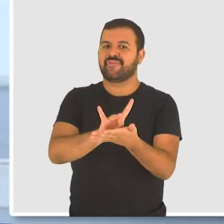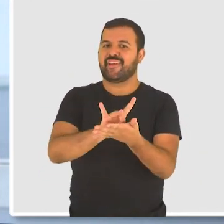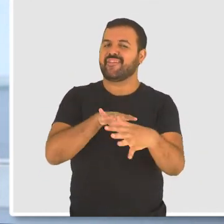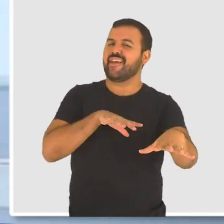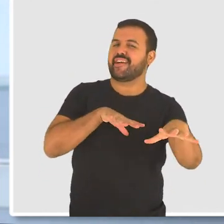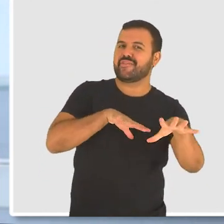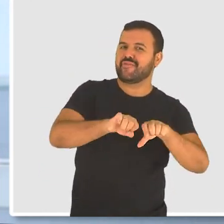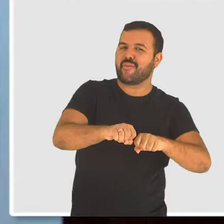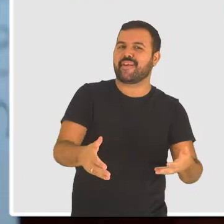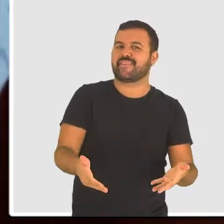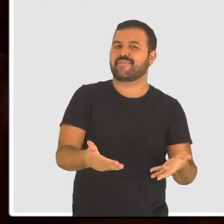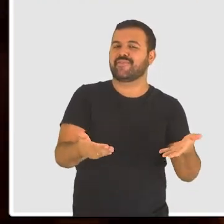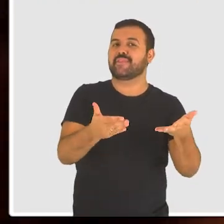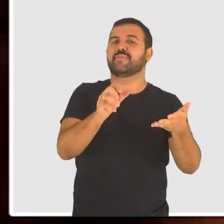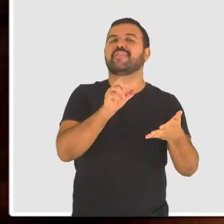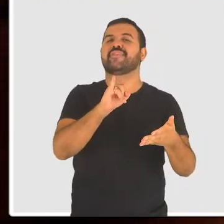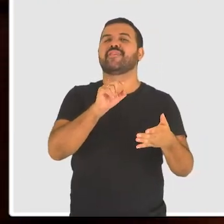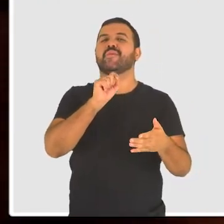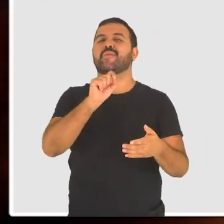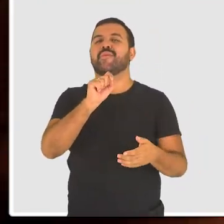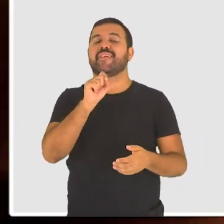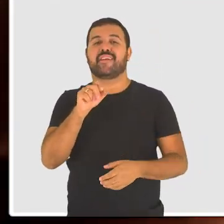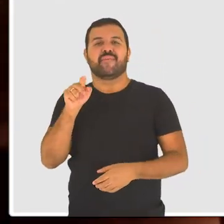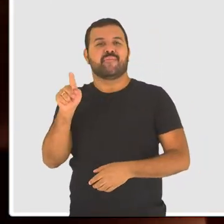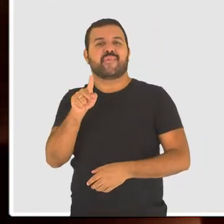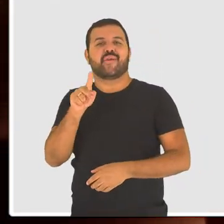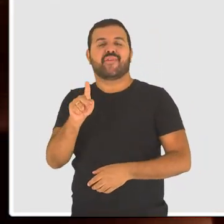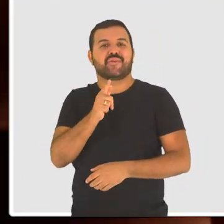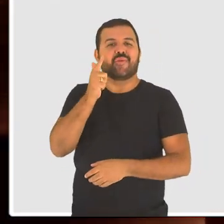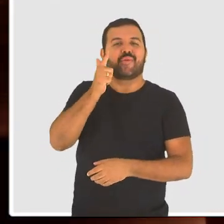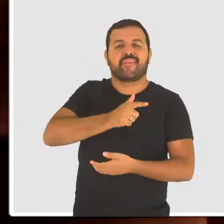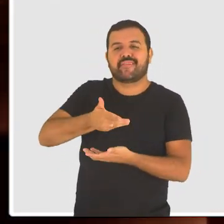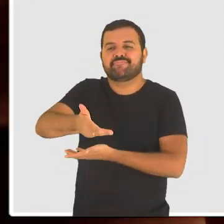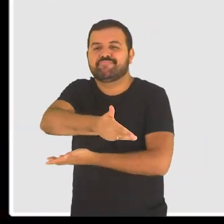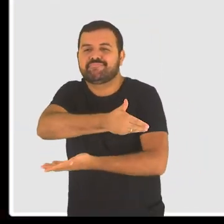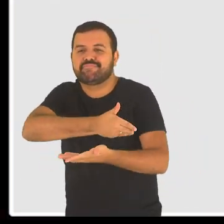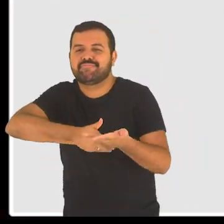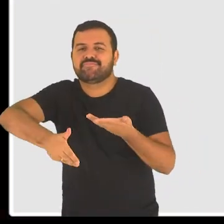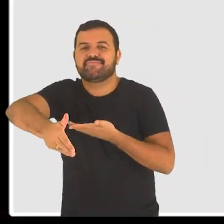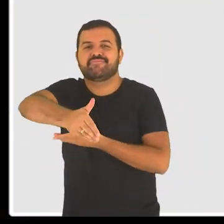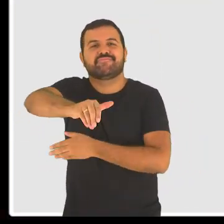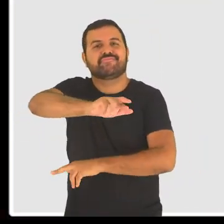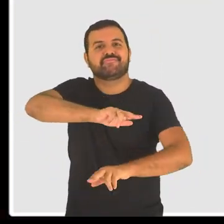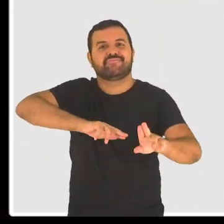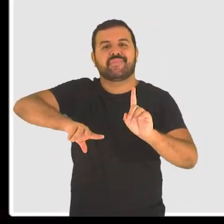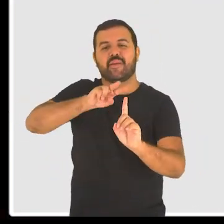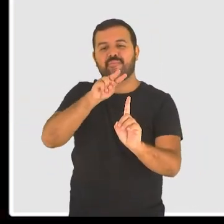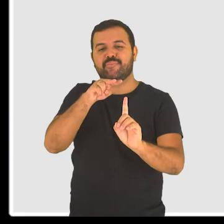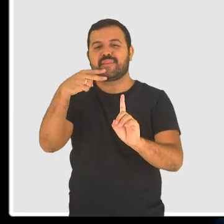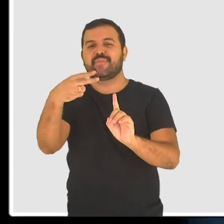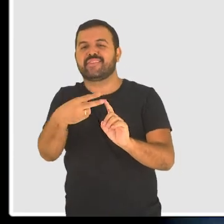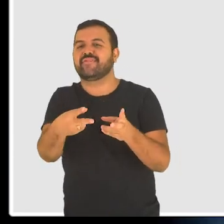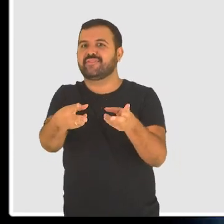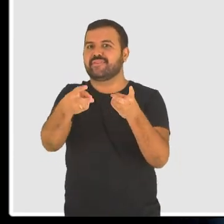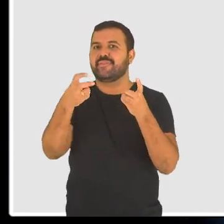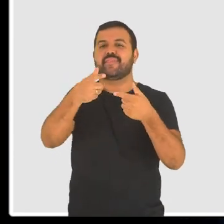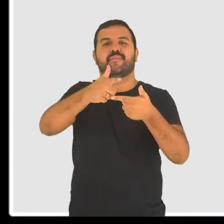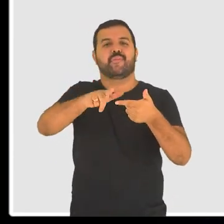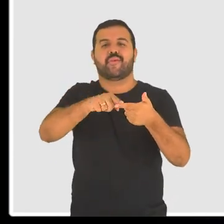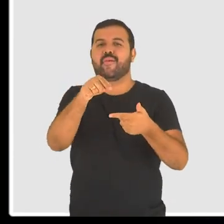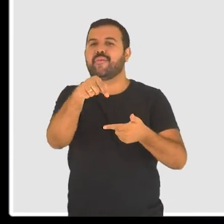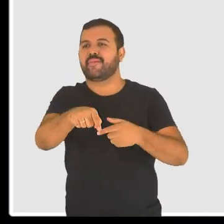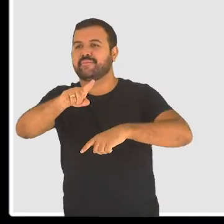promove esses diferentes modos de ver o mesmo objeto, a mesma ideia, a mesma